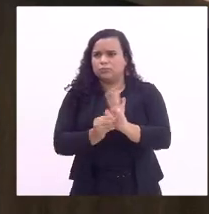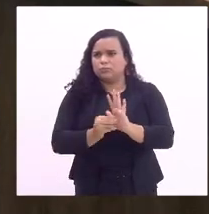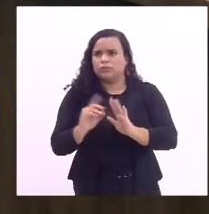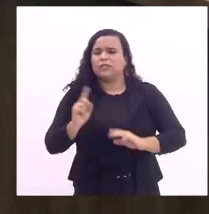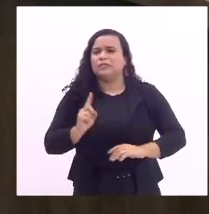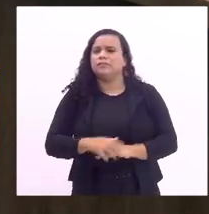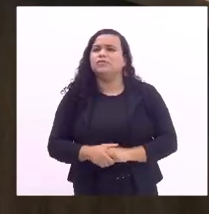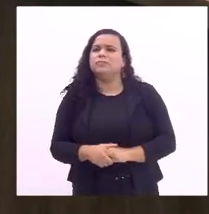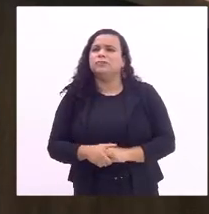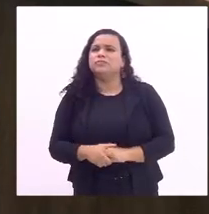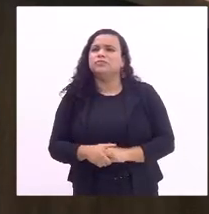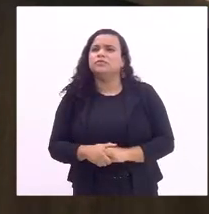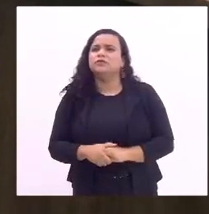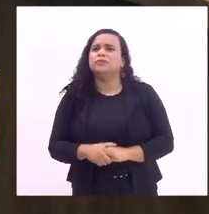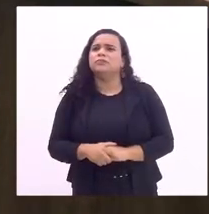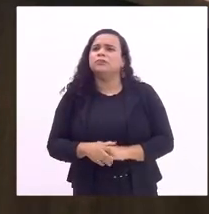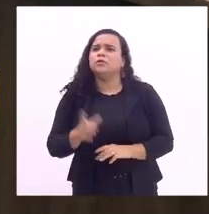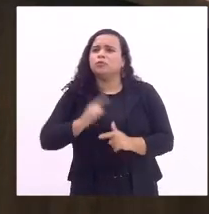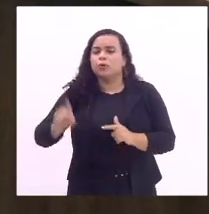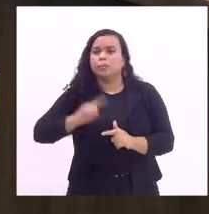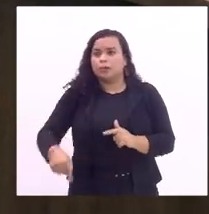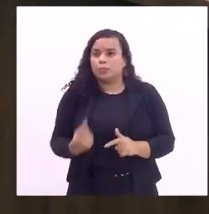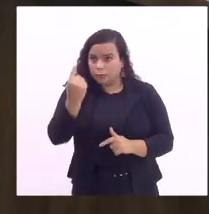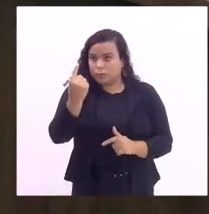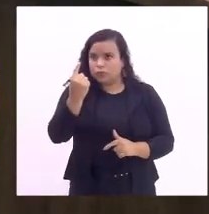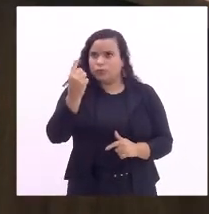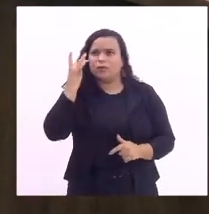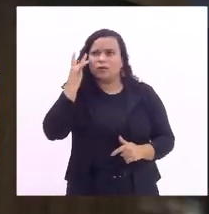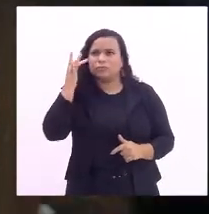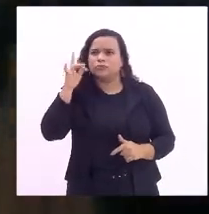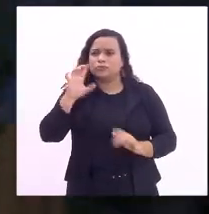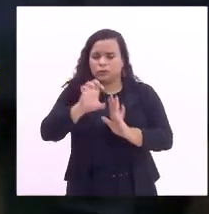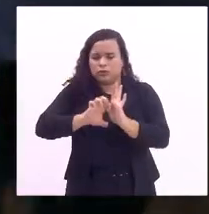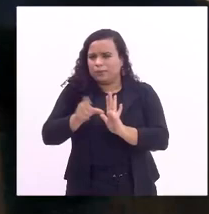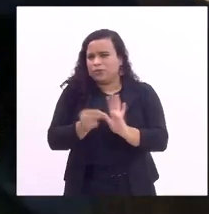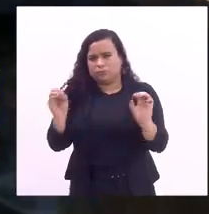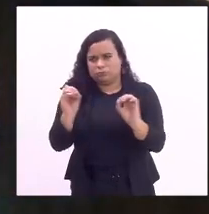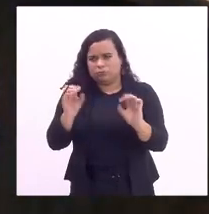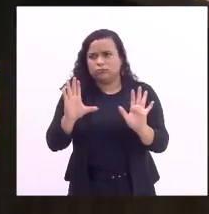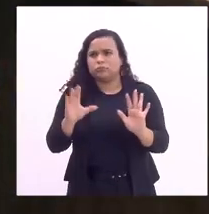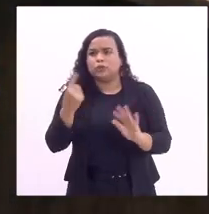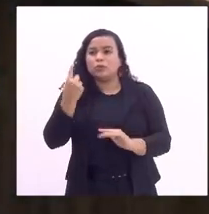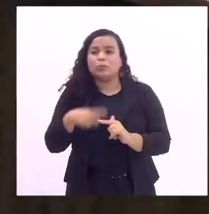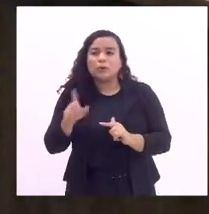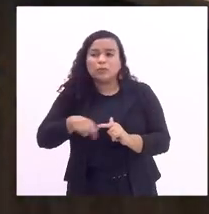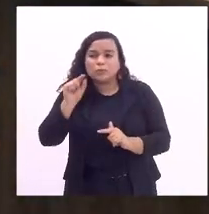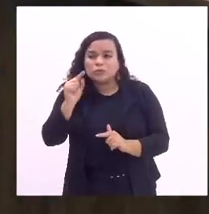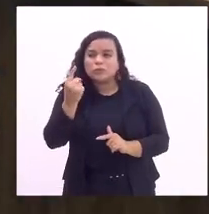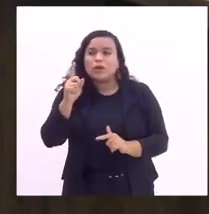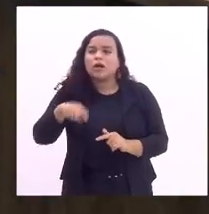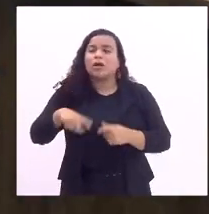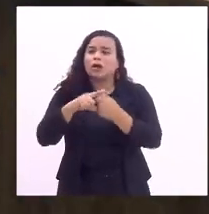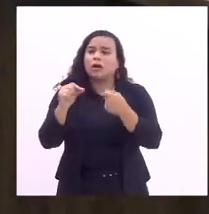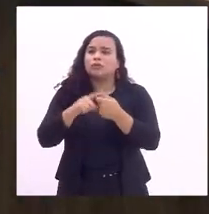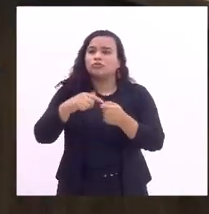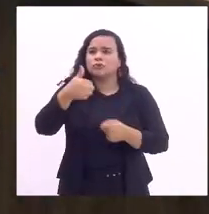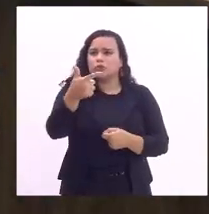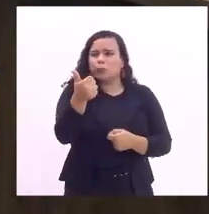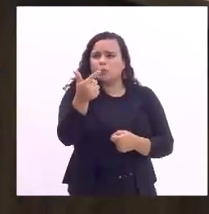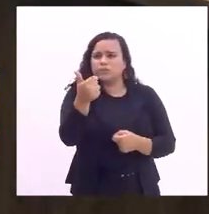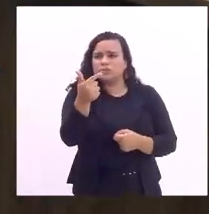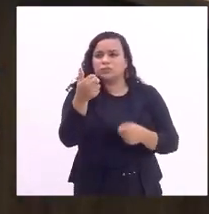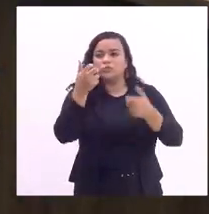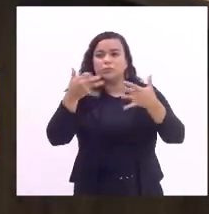problema que eu acho, e não botei emenda, o parecer favorável, mas é o artigo 12º, que